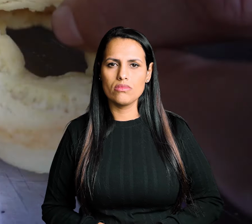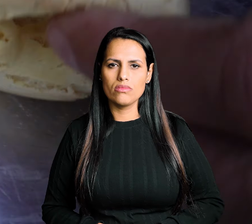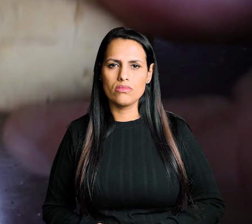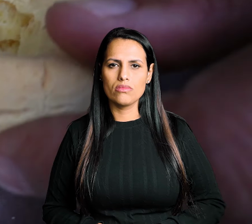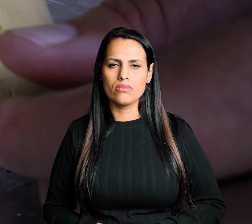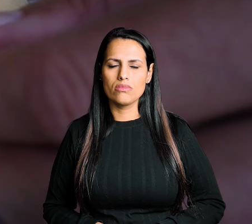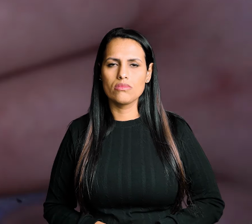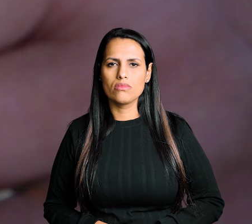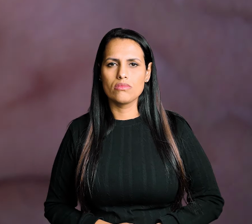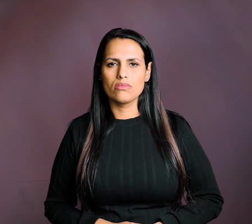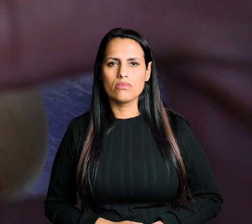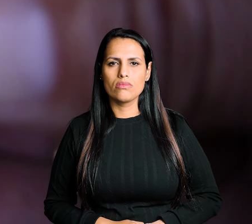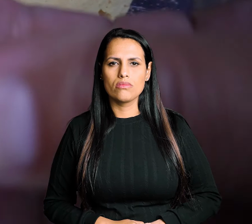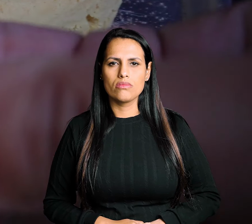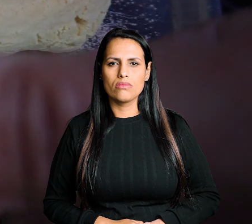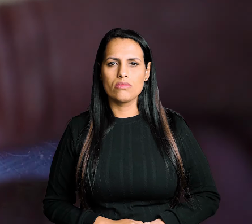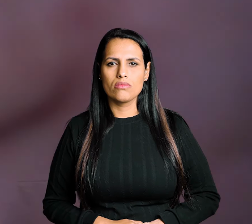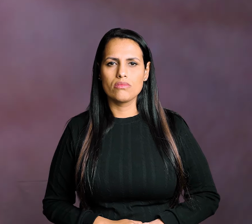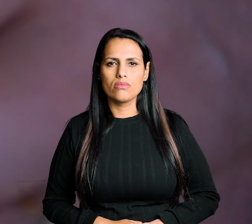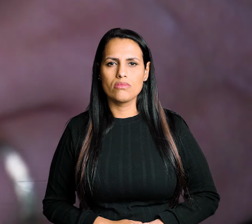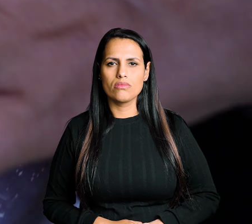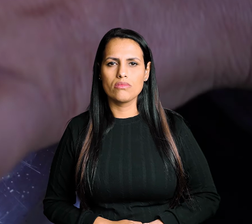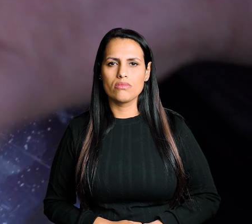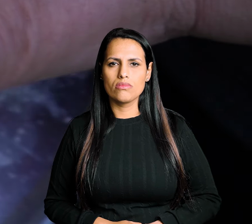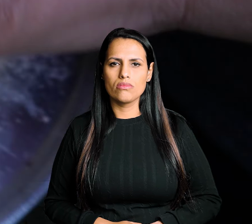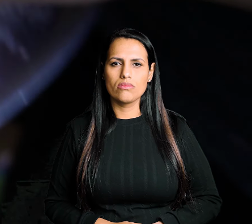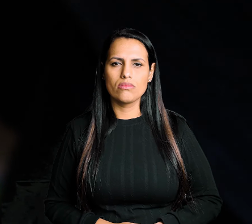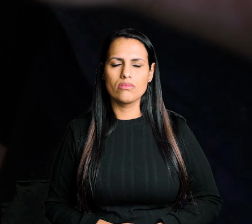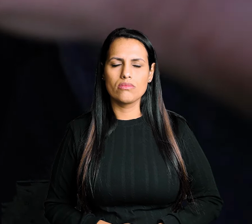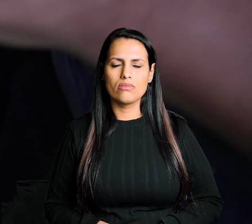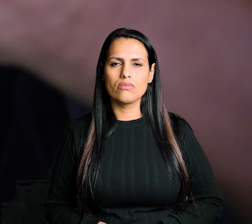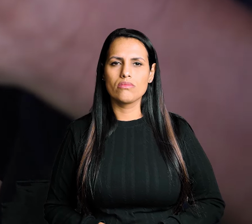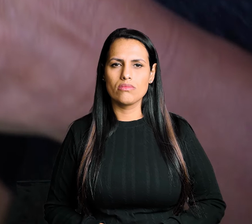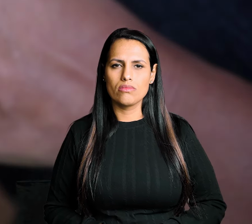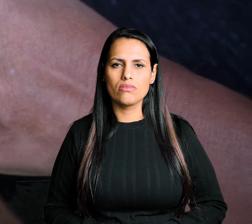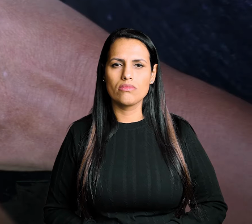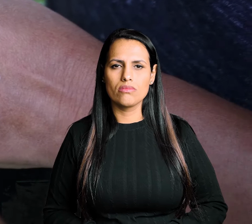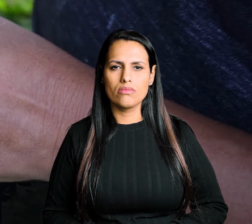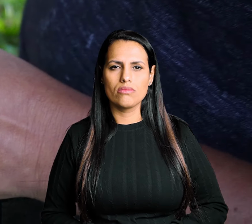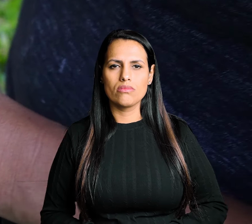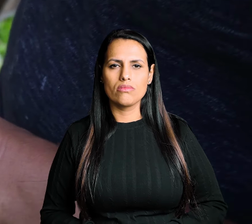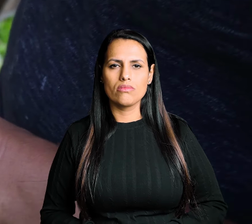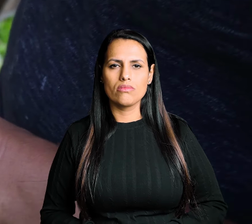ó, assadinho por baixo, douradinho, tá? tirar a outra lá